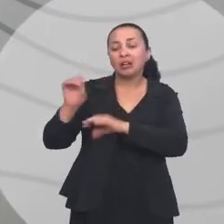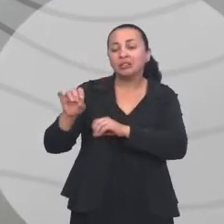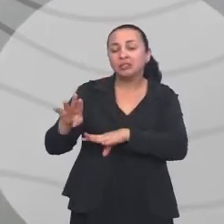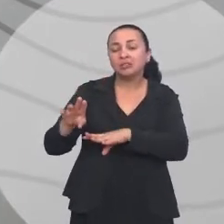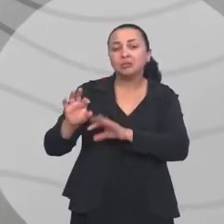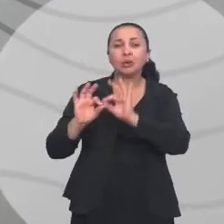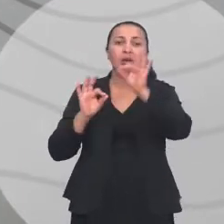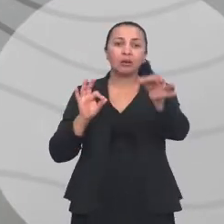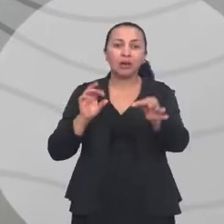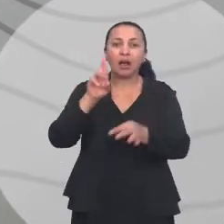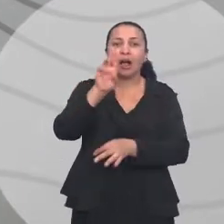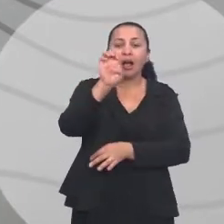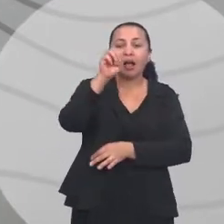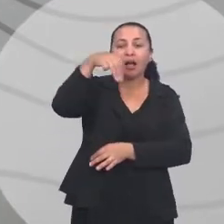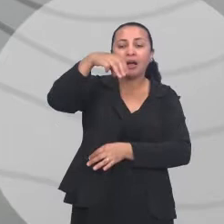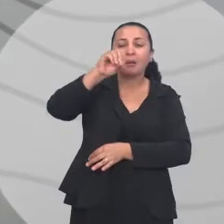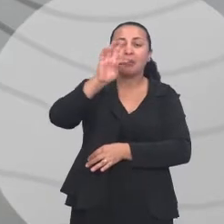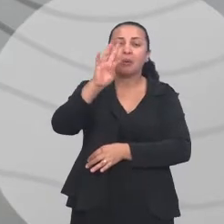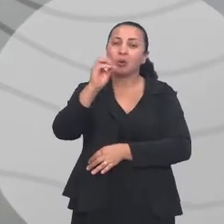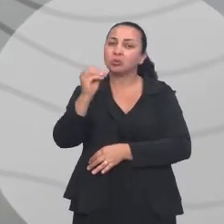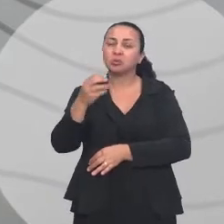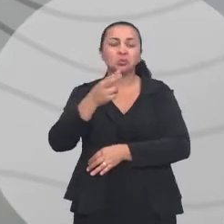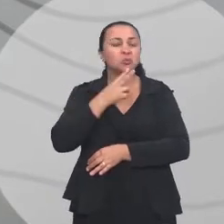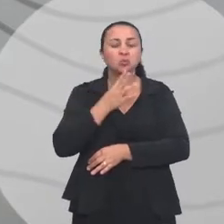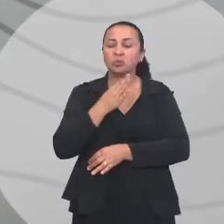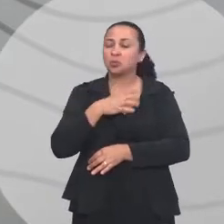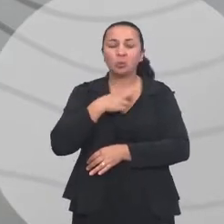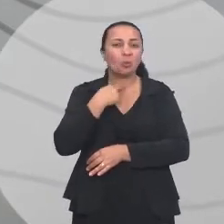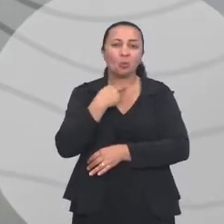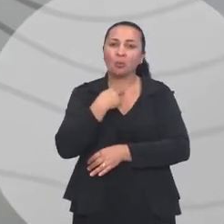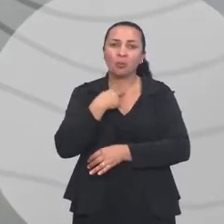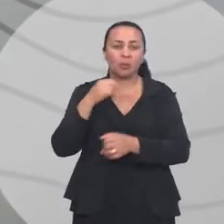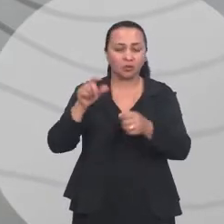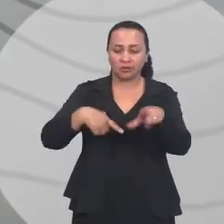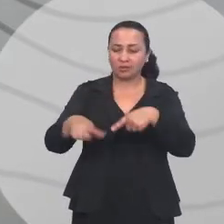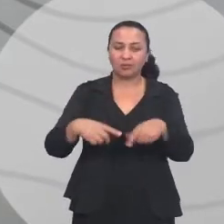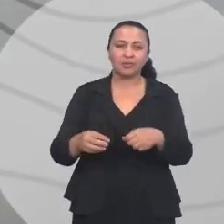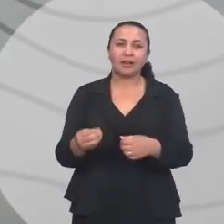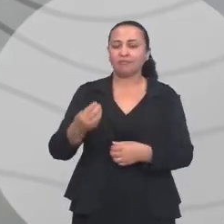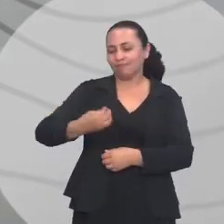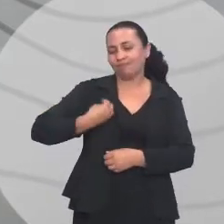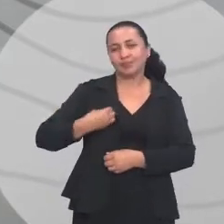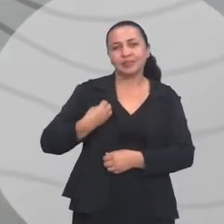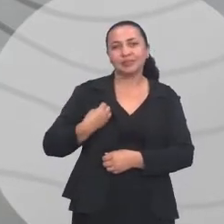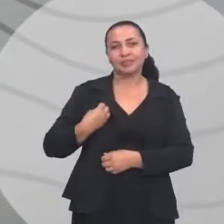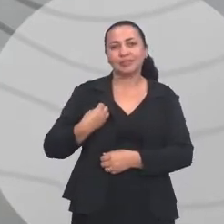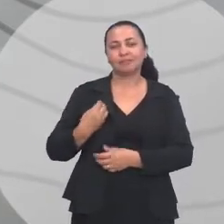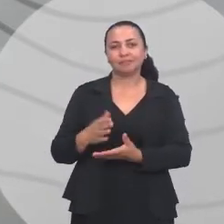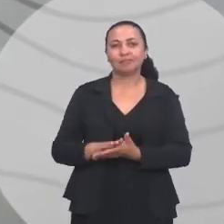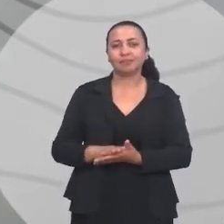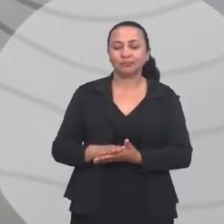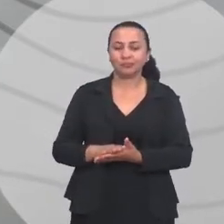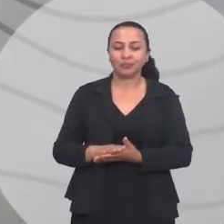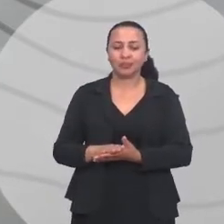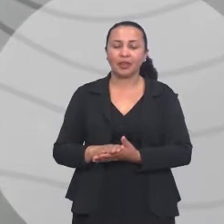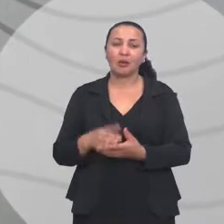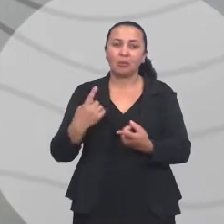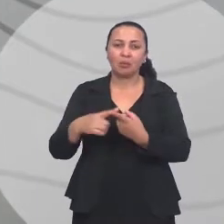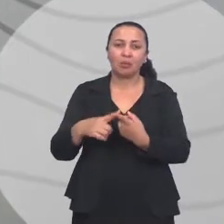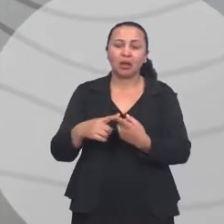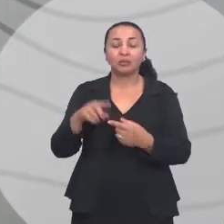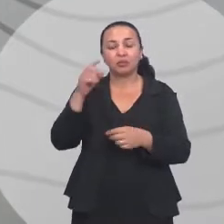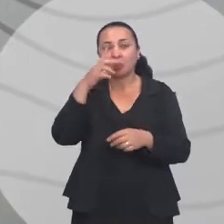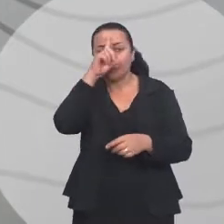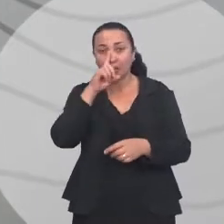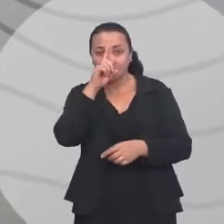não temos nenhuma condição hoje sanitária de trabalhar com o ensino presencial que sempre sempre foi a marca da universidade então nesse sentido